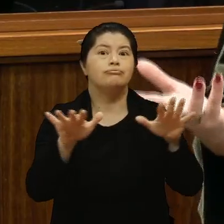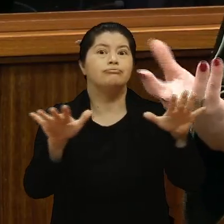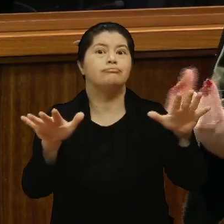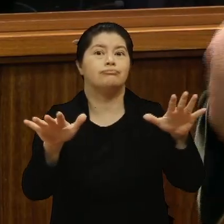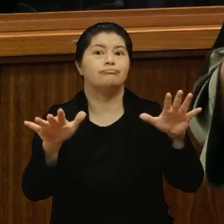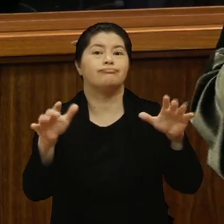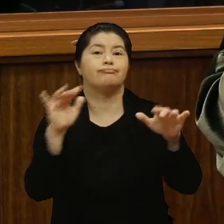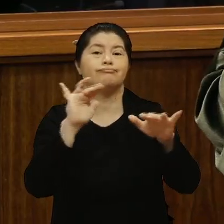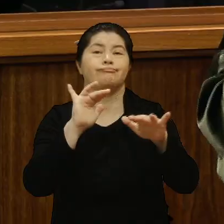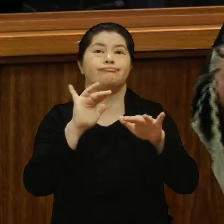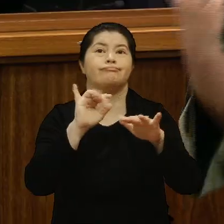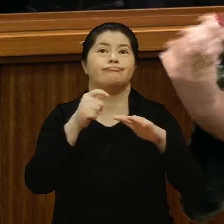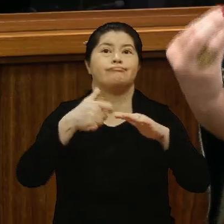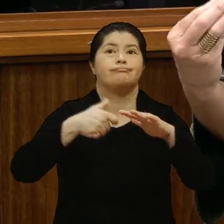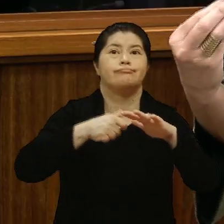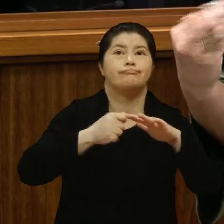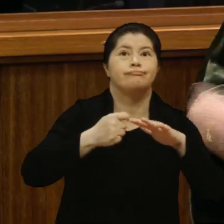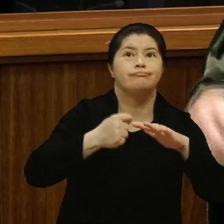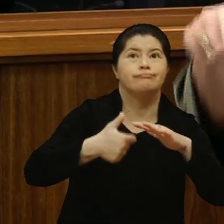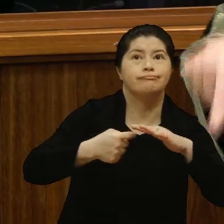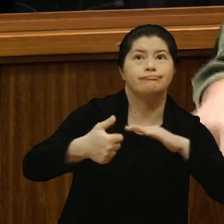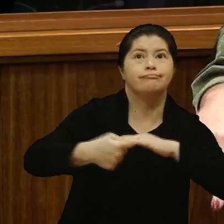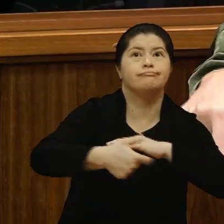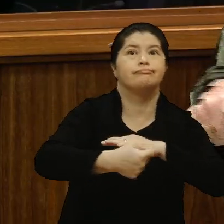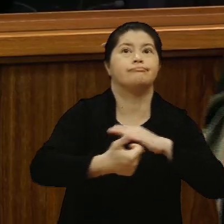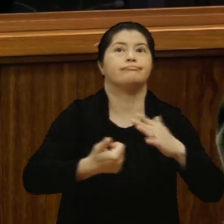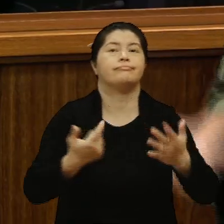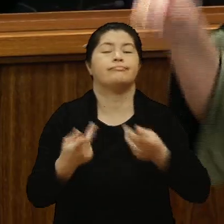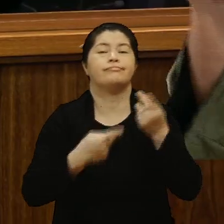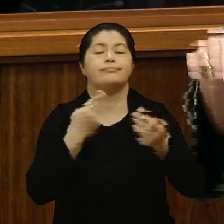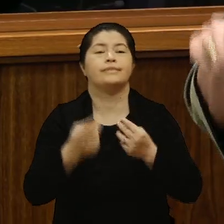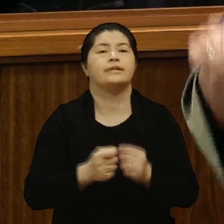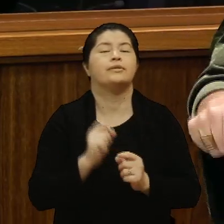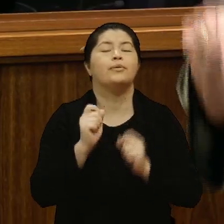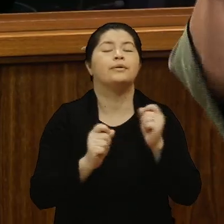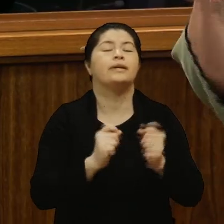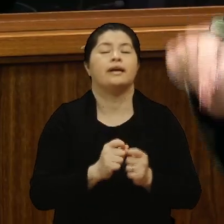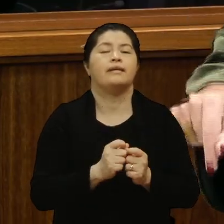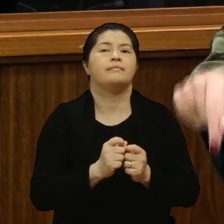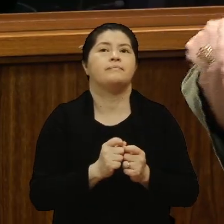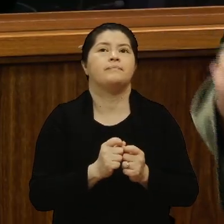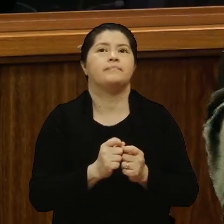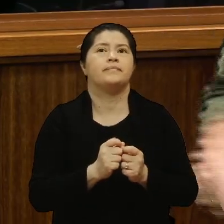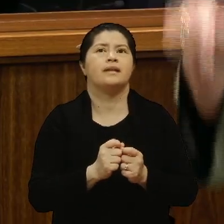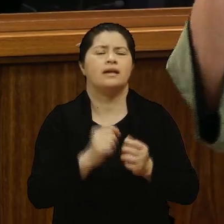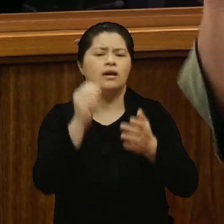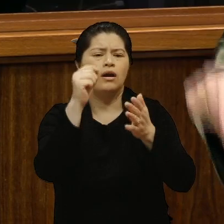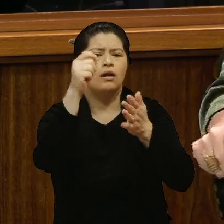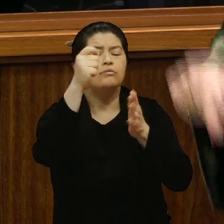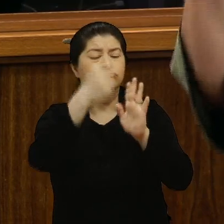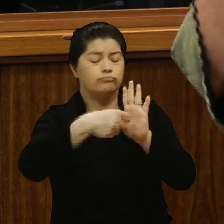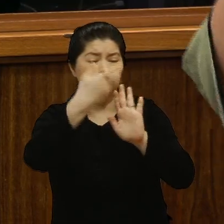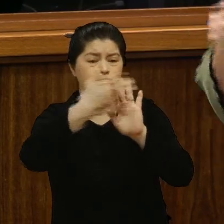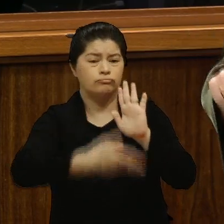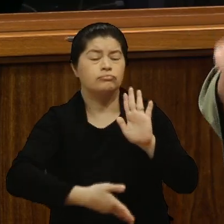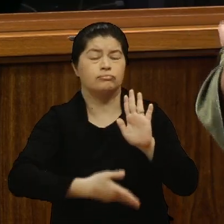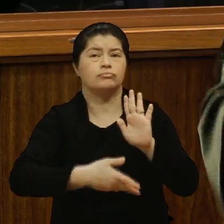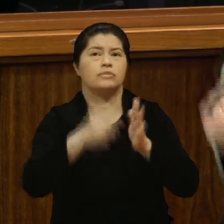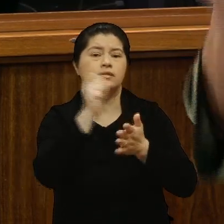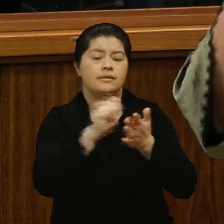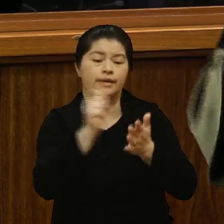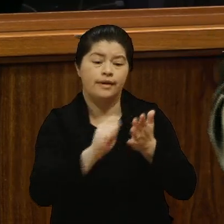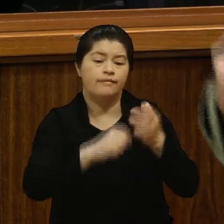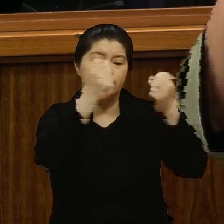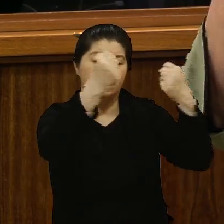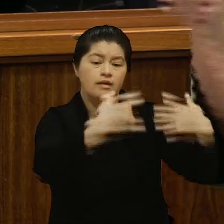fake news, porque isso não é verdade. Se não é verdade, ele que diga, e que ele que diga de forma escrita. Então, a base e a